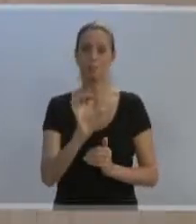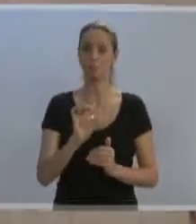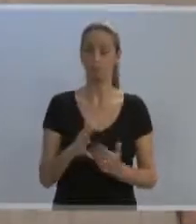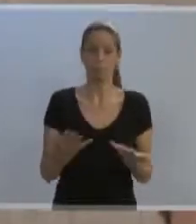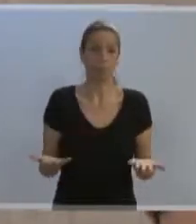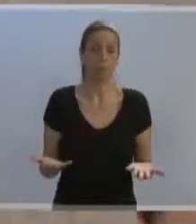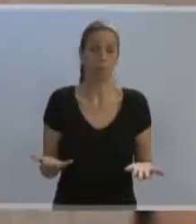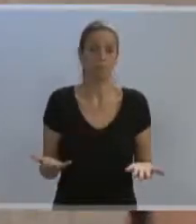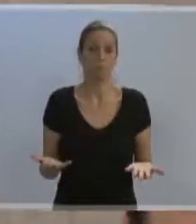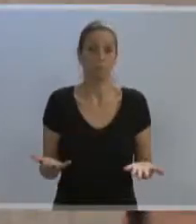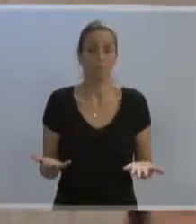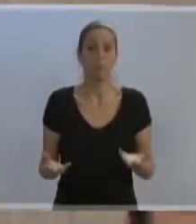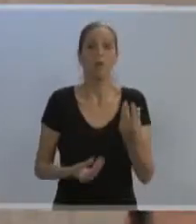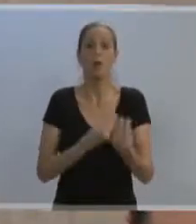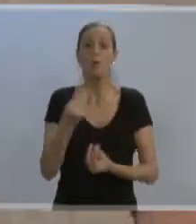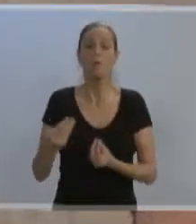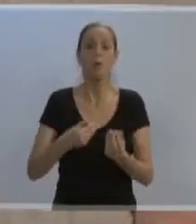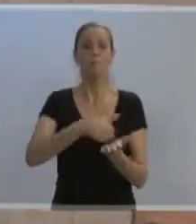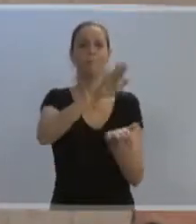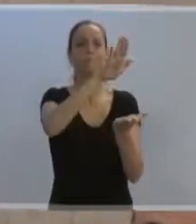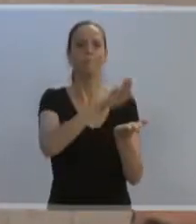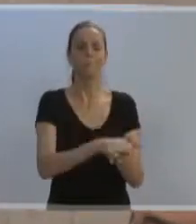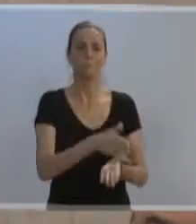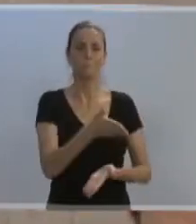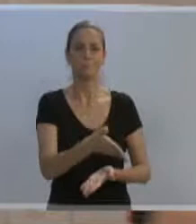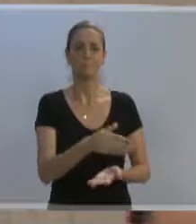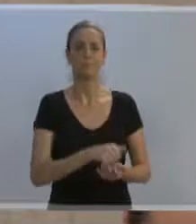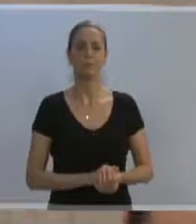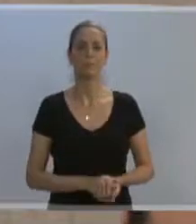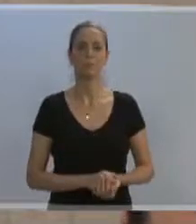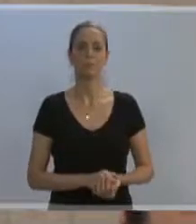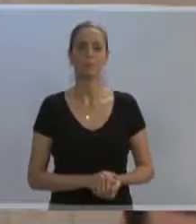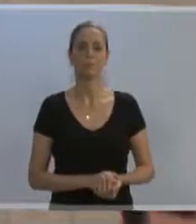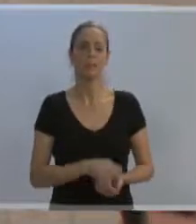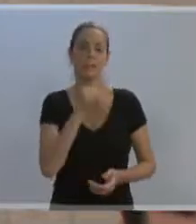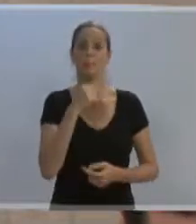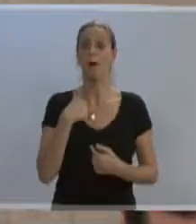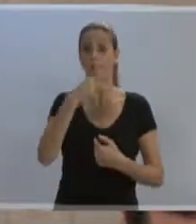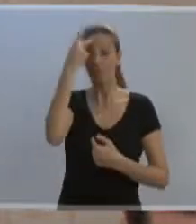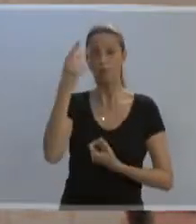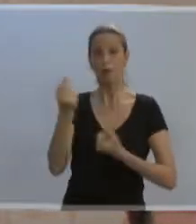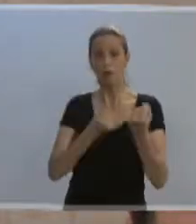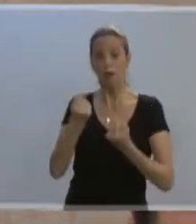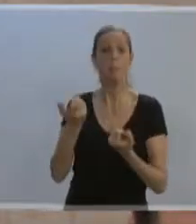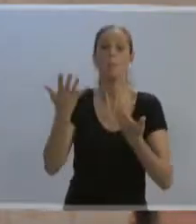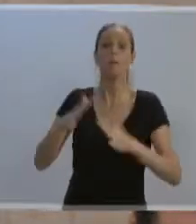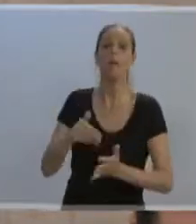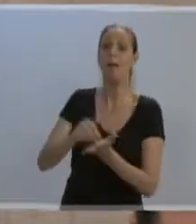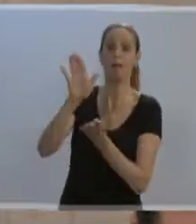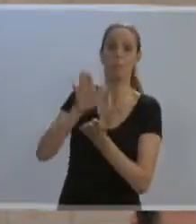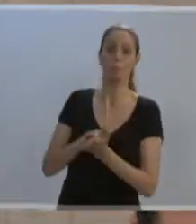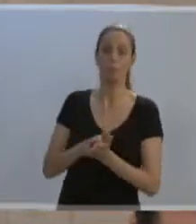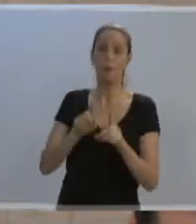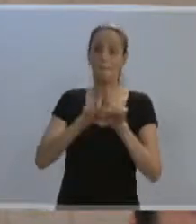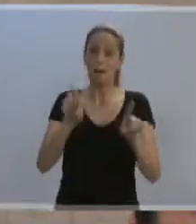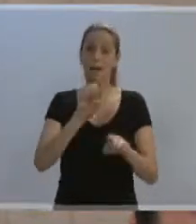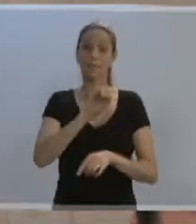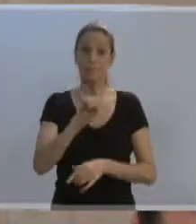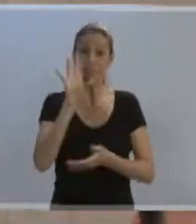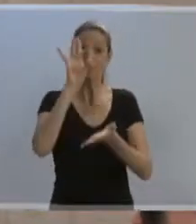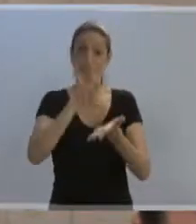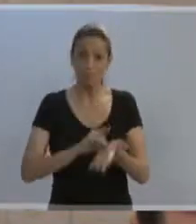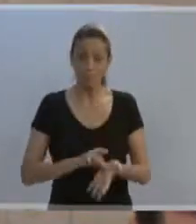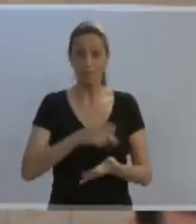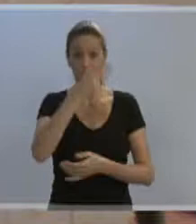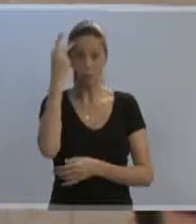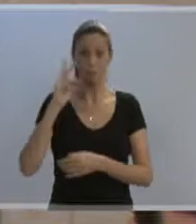multa ninguém faz uma penalidade é é propositadamente e os que o fazem têm que ser penalizado sim aqui ninguém